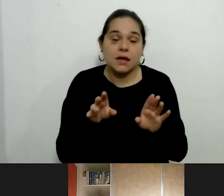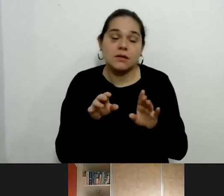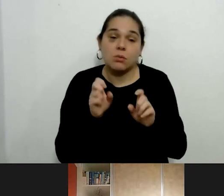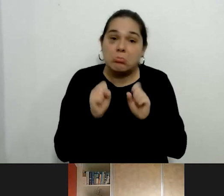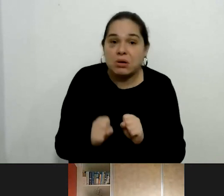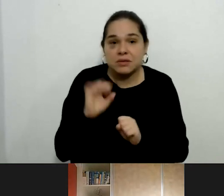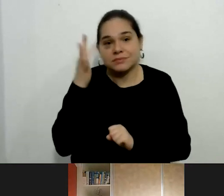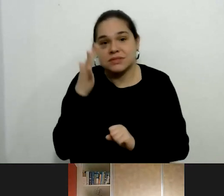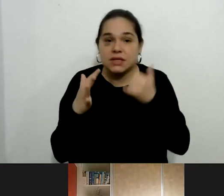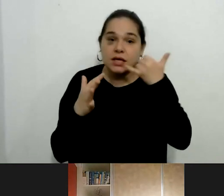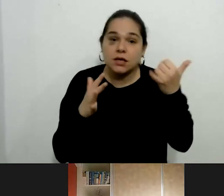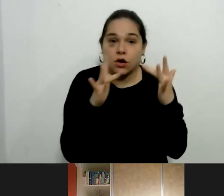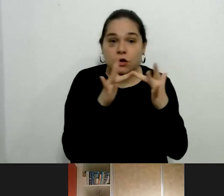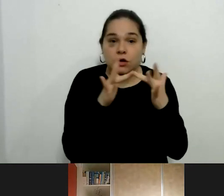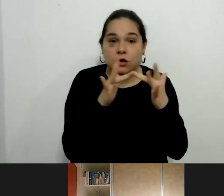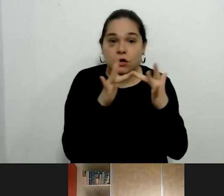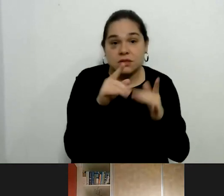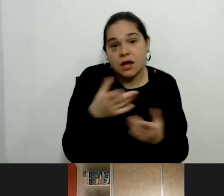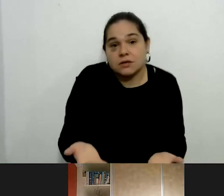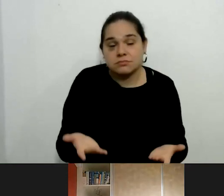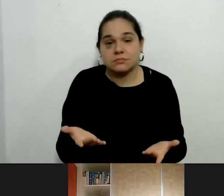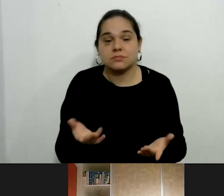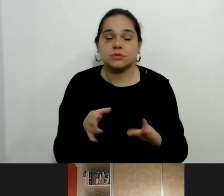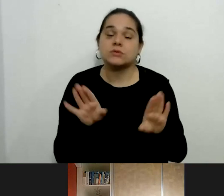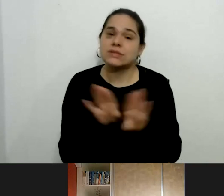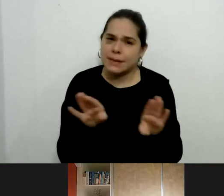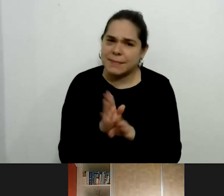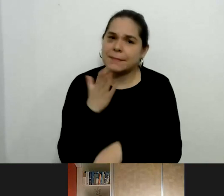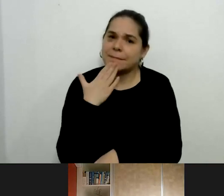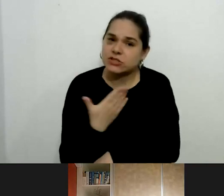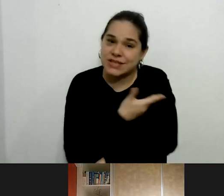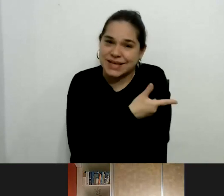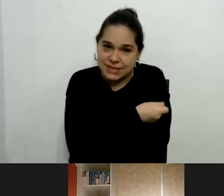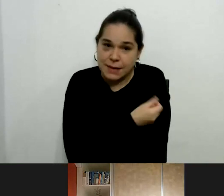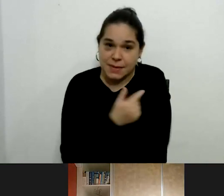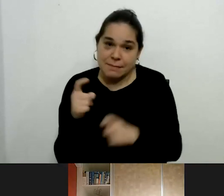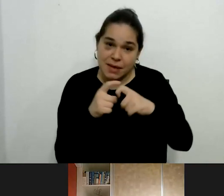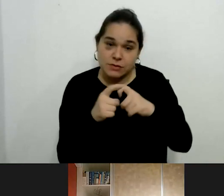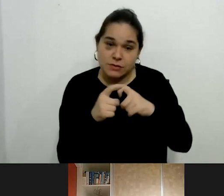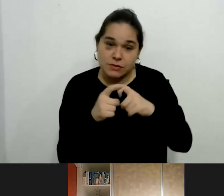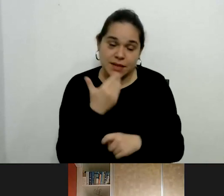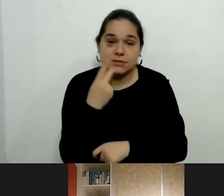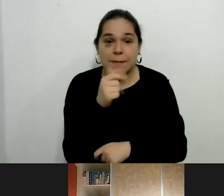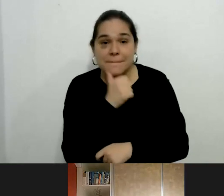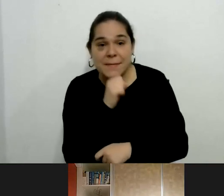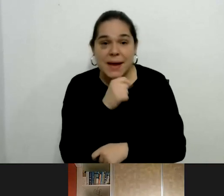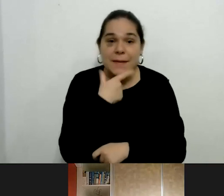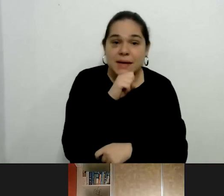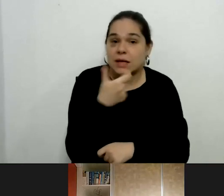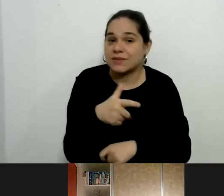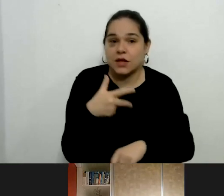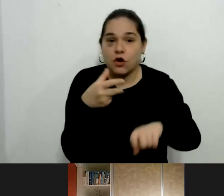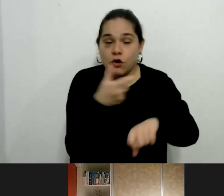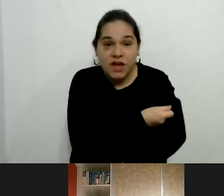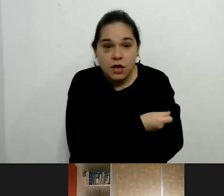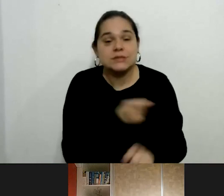Entendeu? Então, inclusive os exames também, Sabiá, fez exame lá o pai e a mãe, não tem convênio médico, parcela em quatro